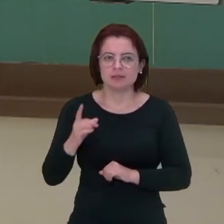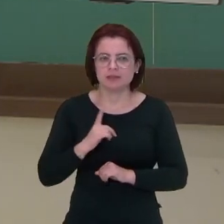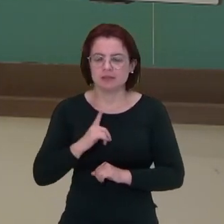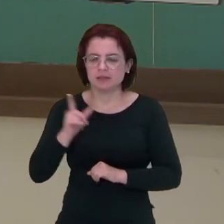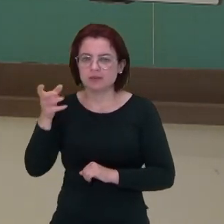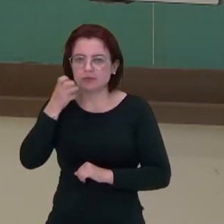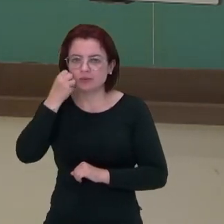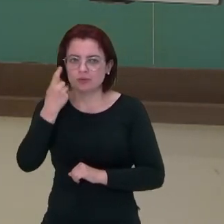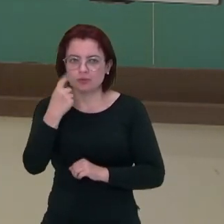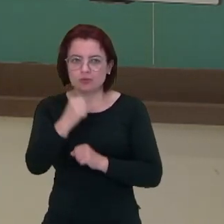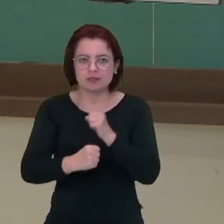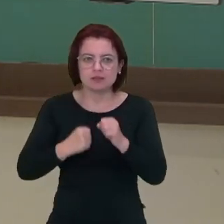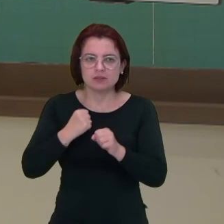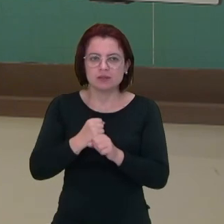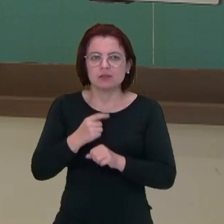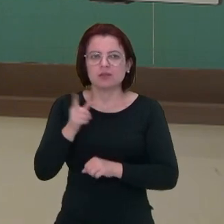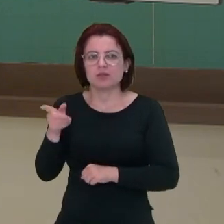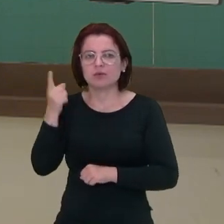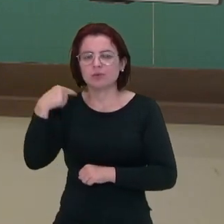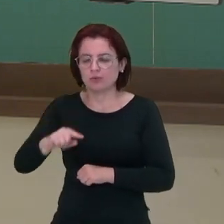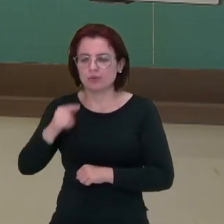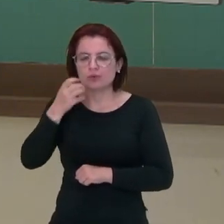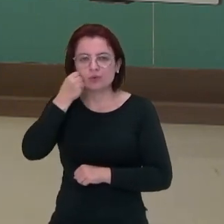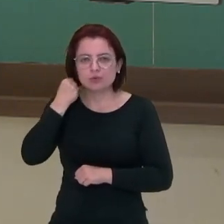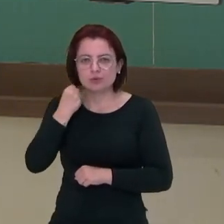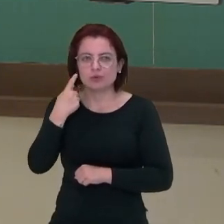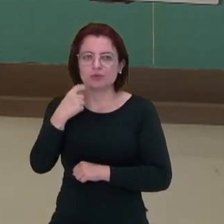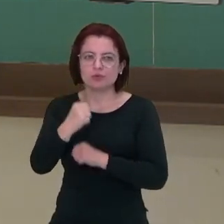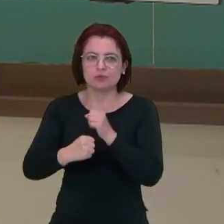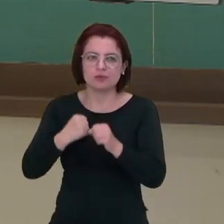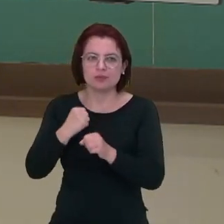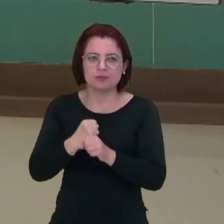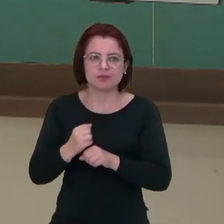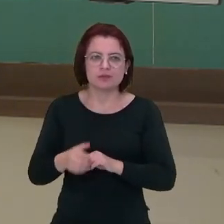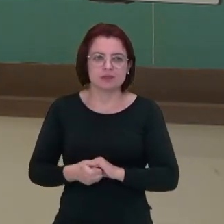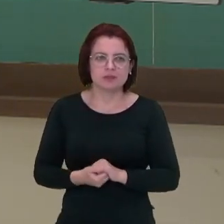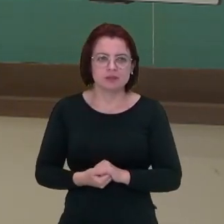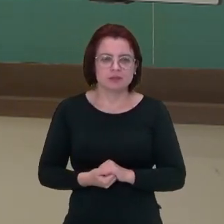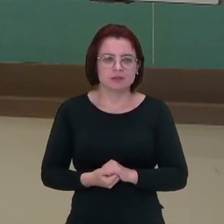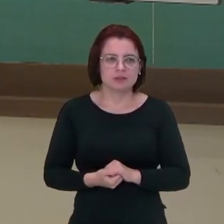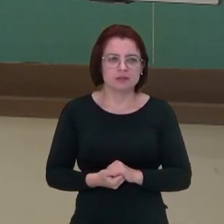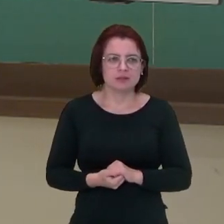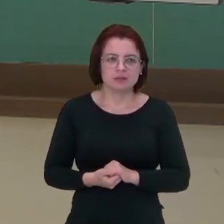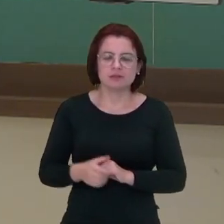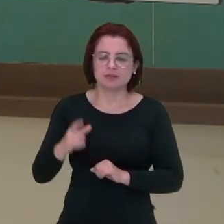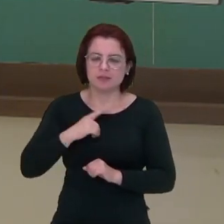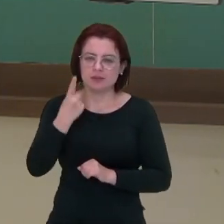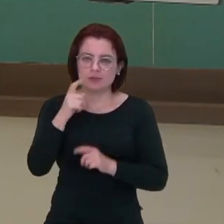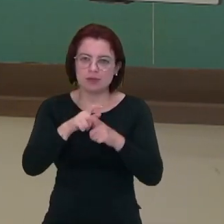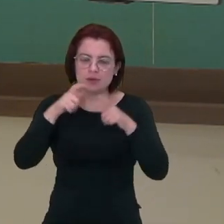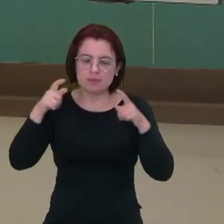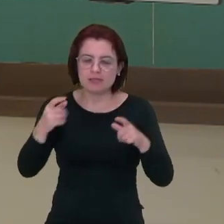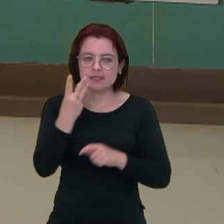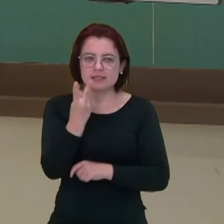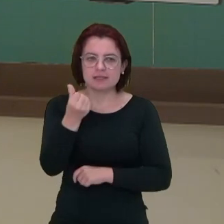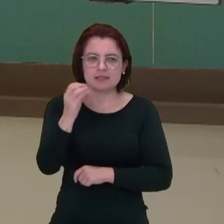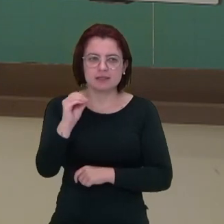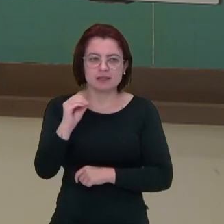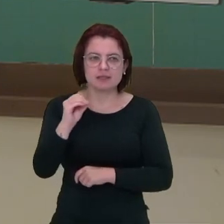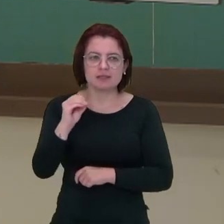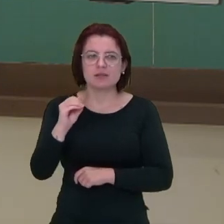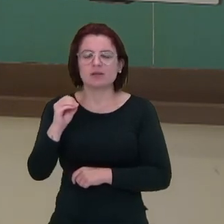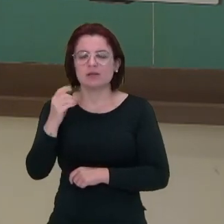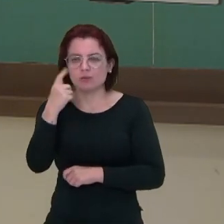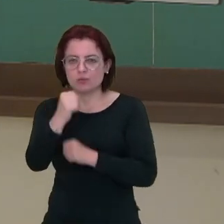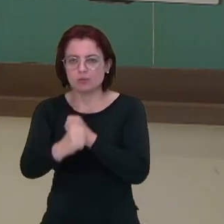tem num ano e o lucro que ela vai ter naquele ano vendendo os produtos. Então, ela houve um aumento de